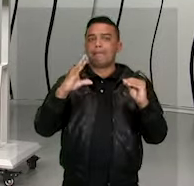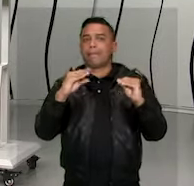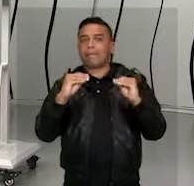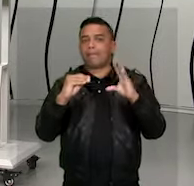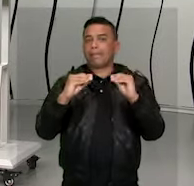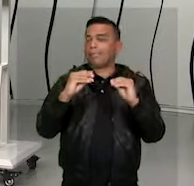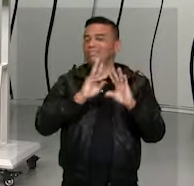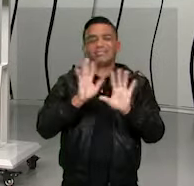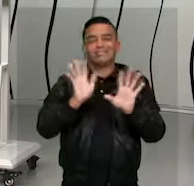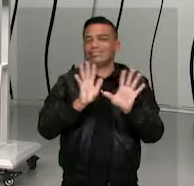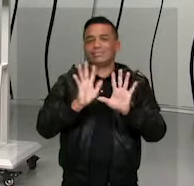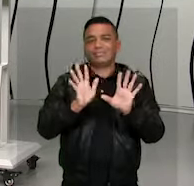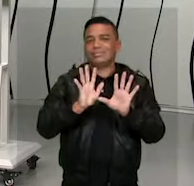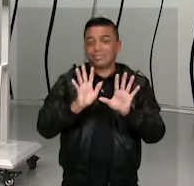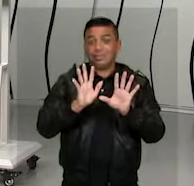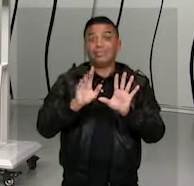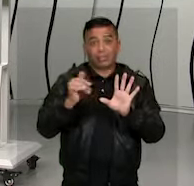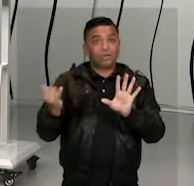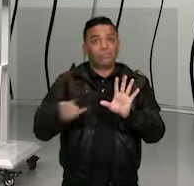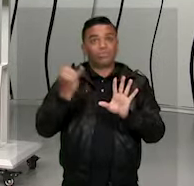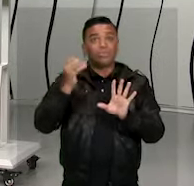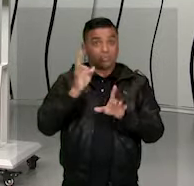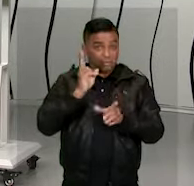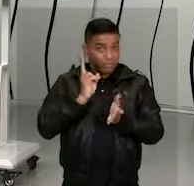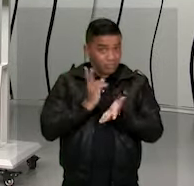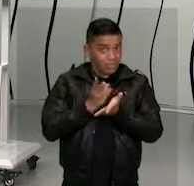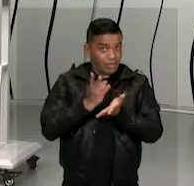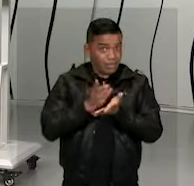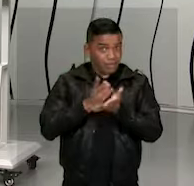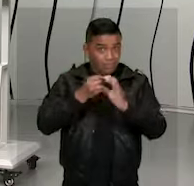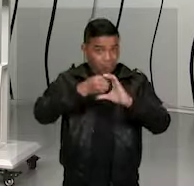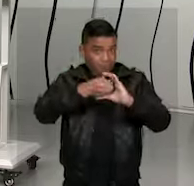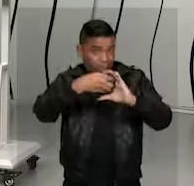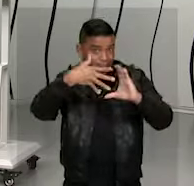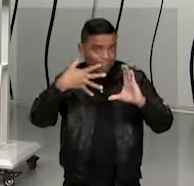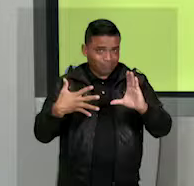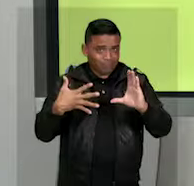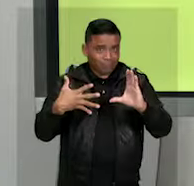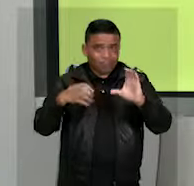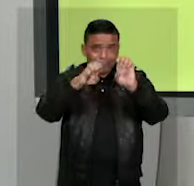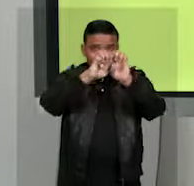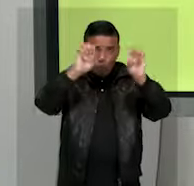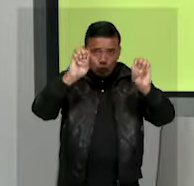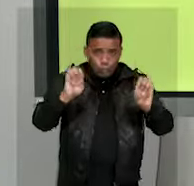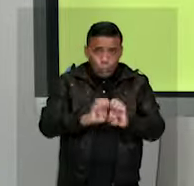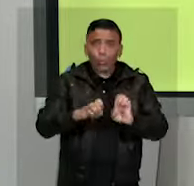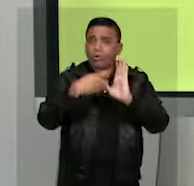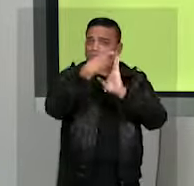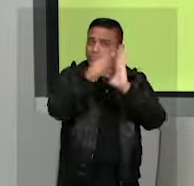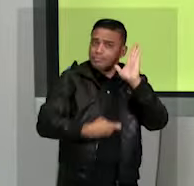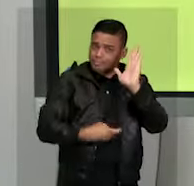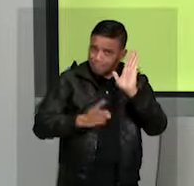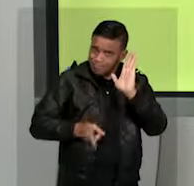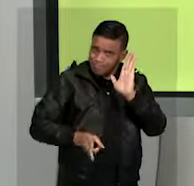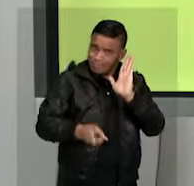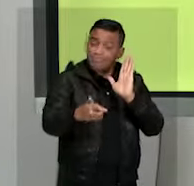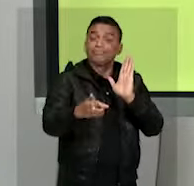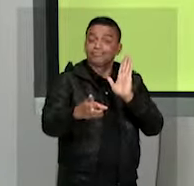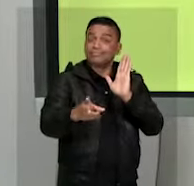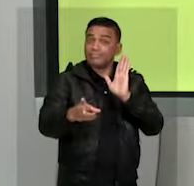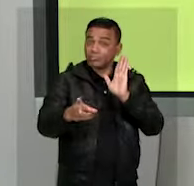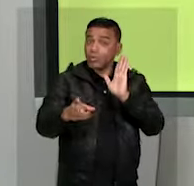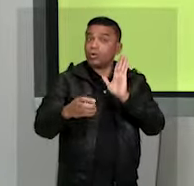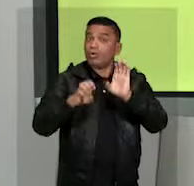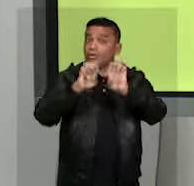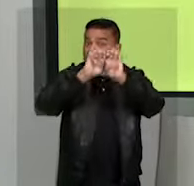é necessário, é importante que você mantenha o formato desse texto. O formato desse